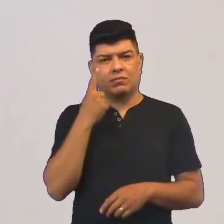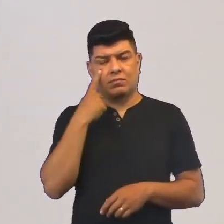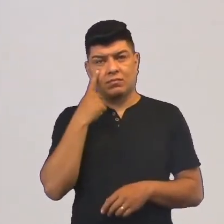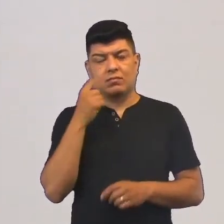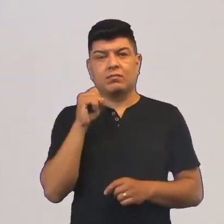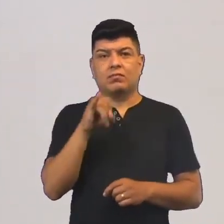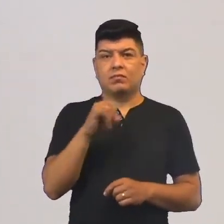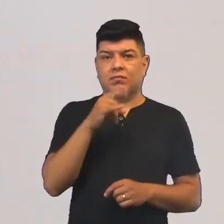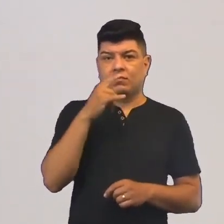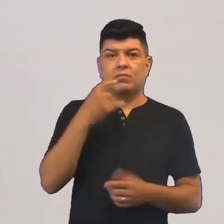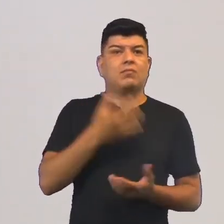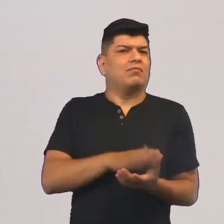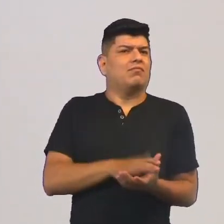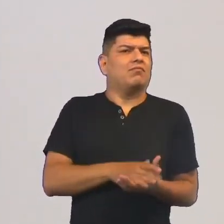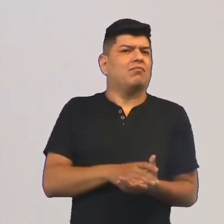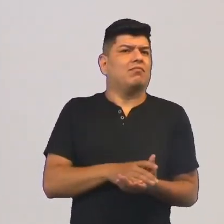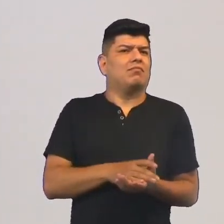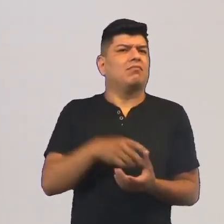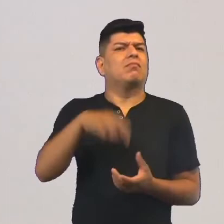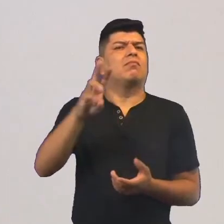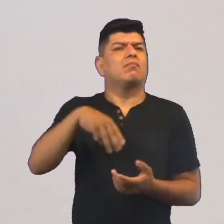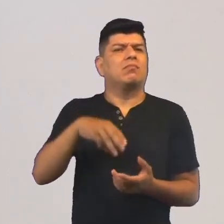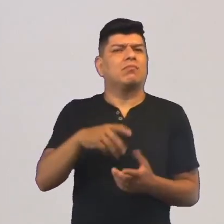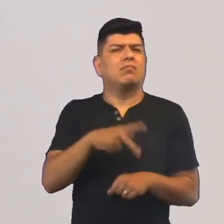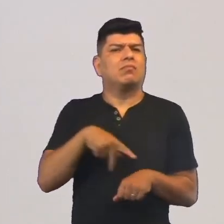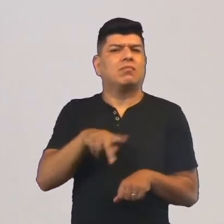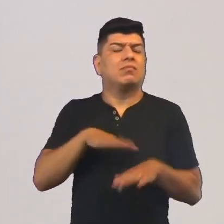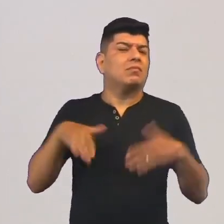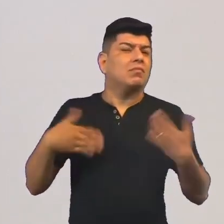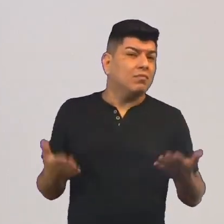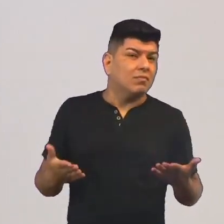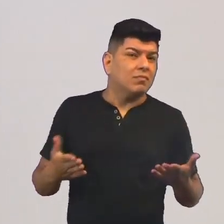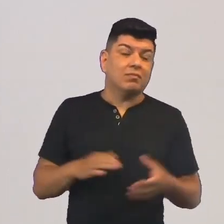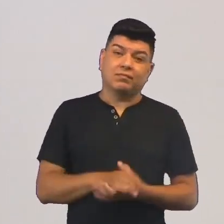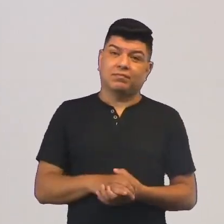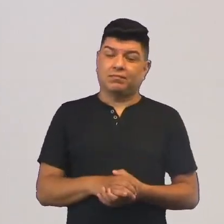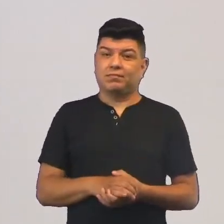só, se você ouve um samba, você lembra de quem? Qual país você lembra?